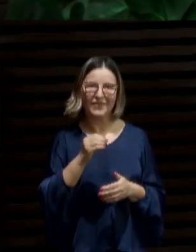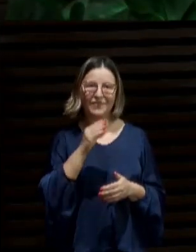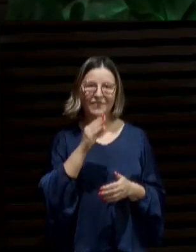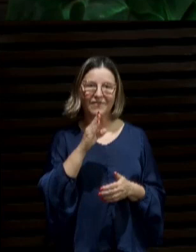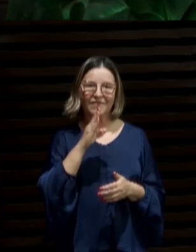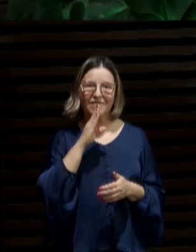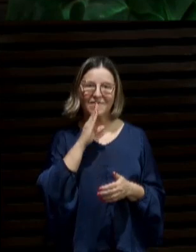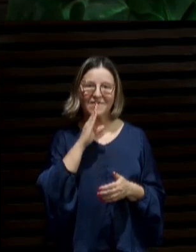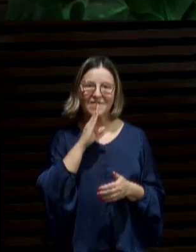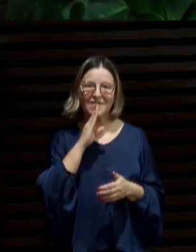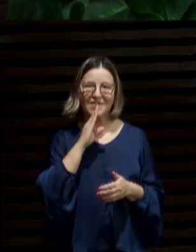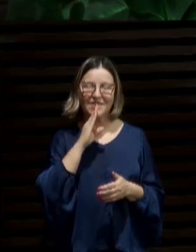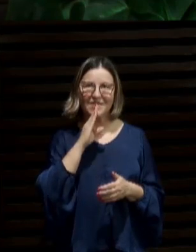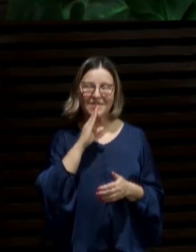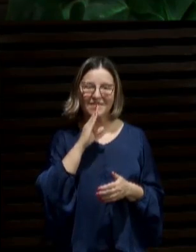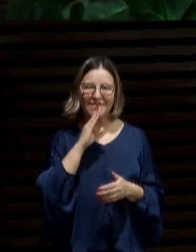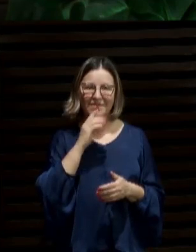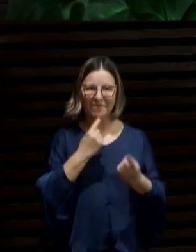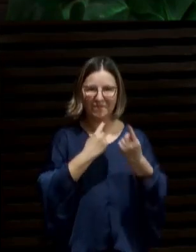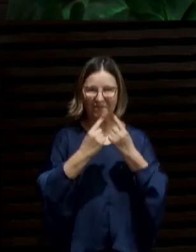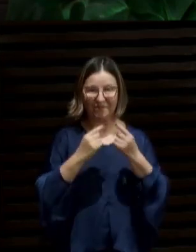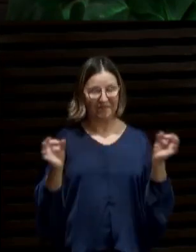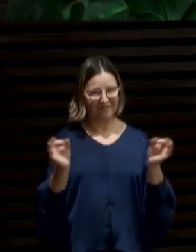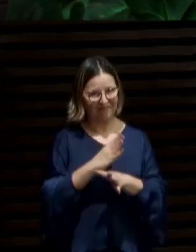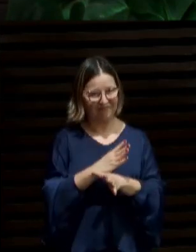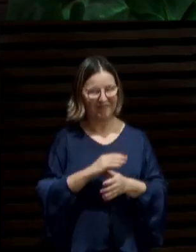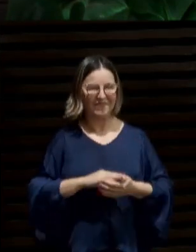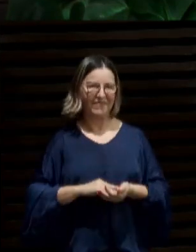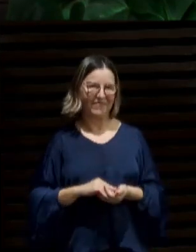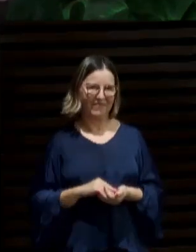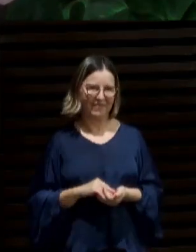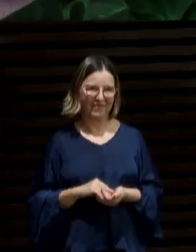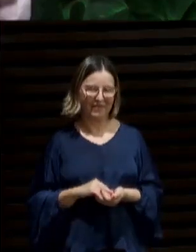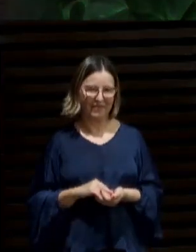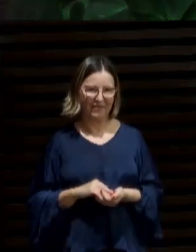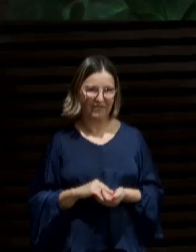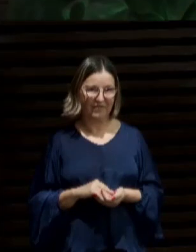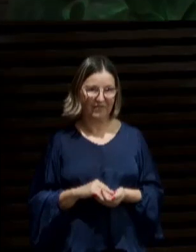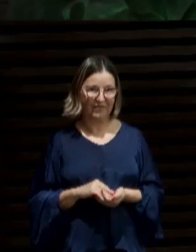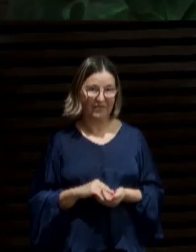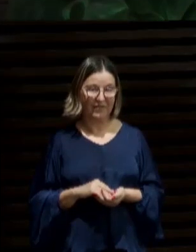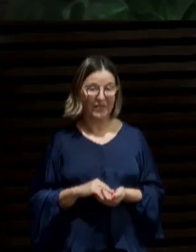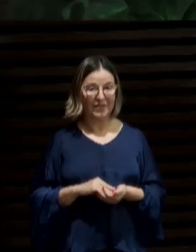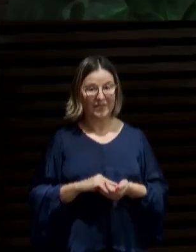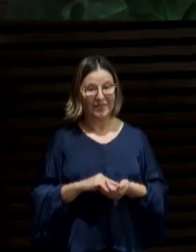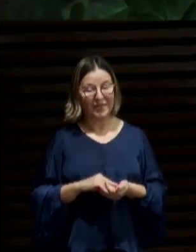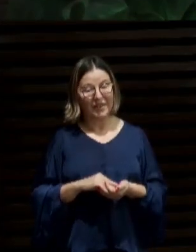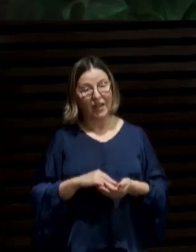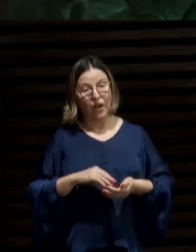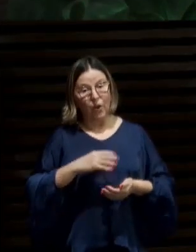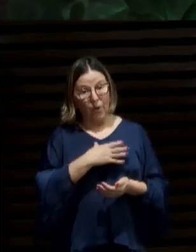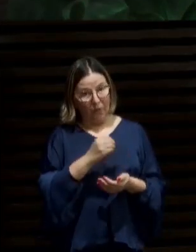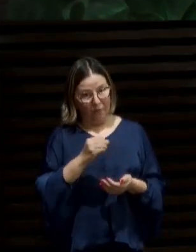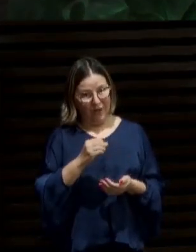conhecem plenamente. Agora ele diz, senão o Filho e aquele a